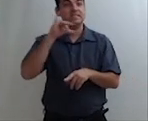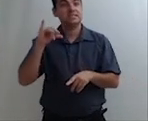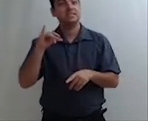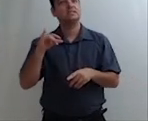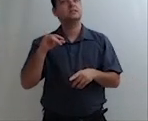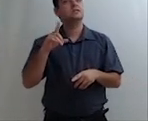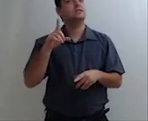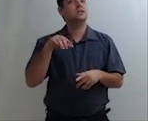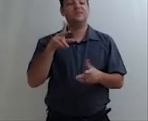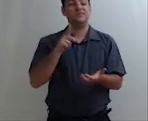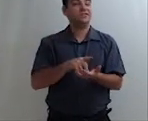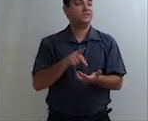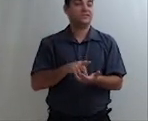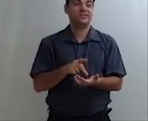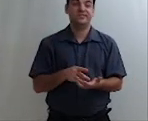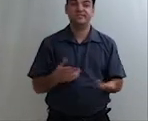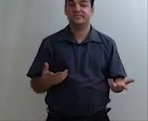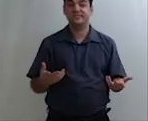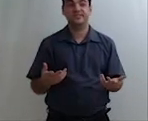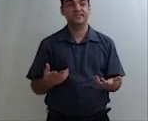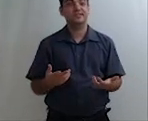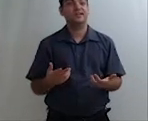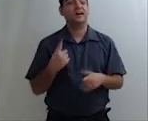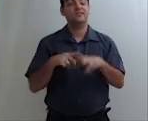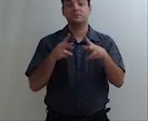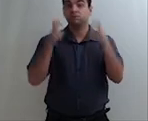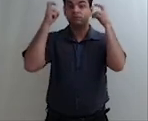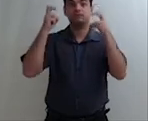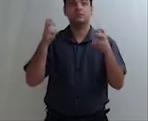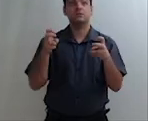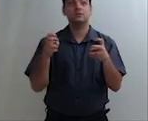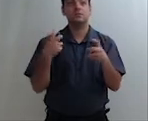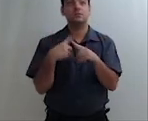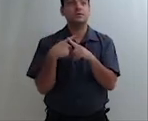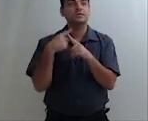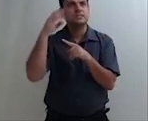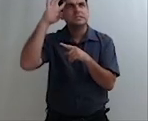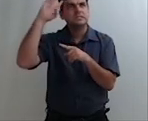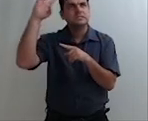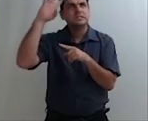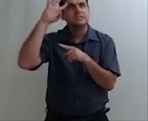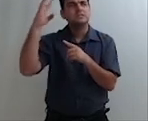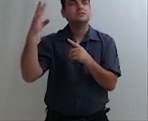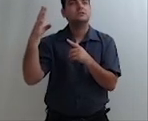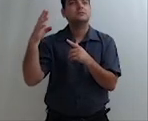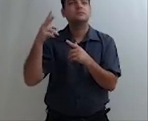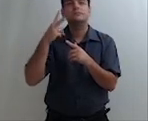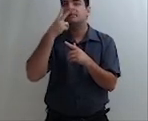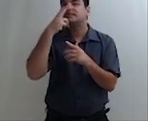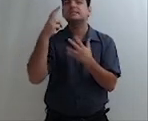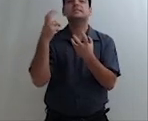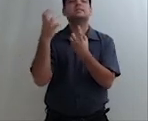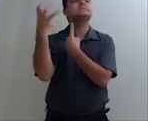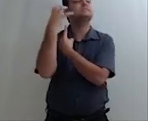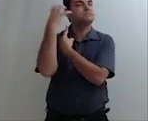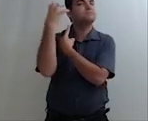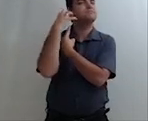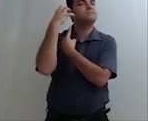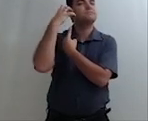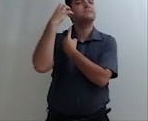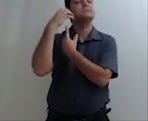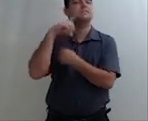é verdadeiramente impossível uma vez contaminada a memória veja que é quase que contra intuitivo quanto